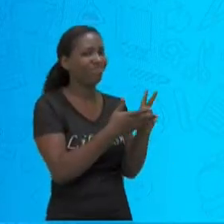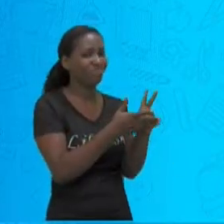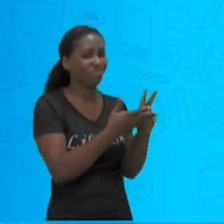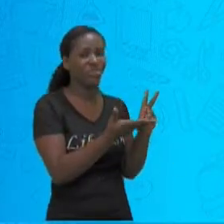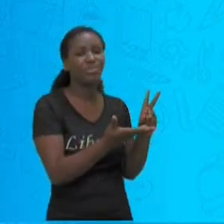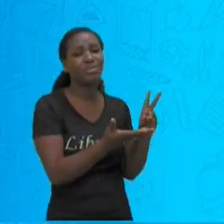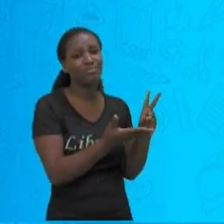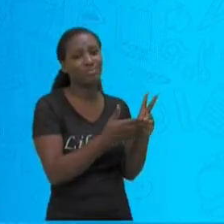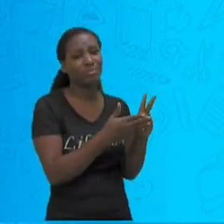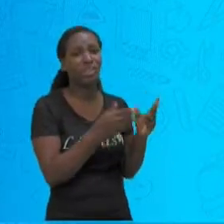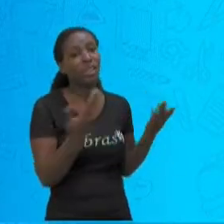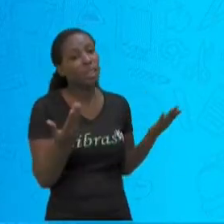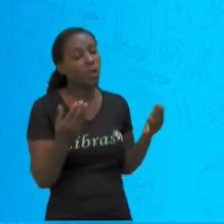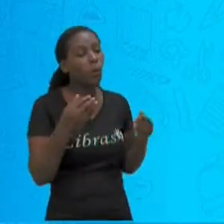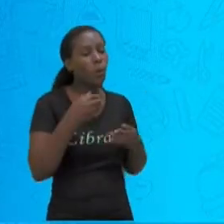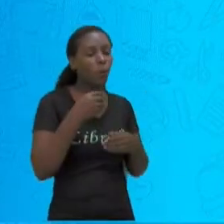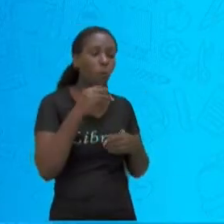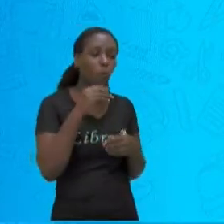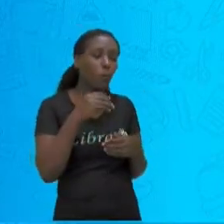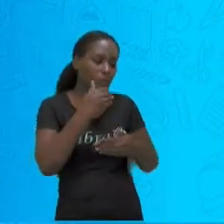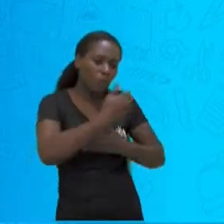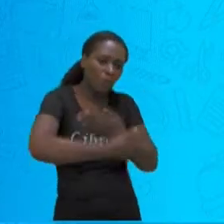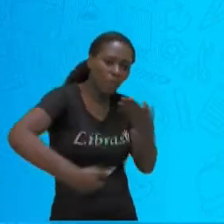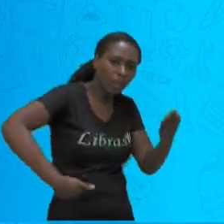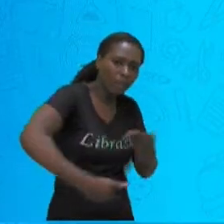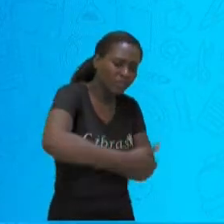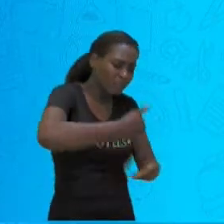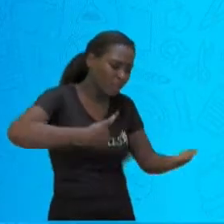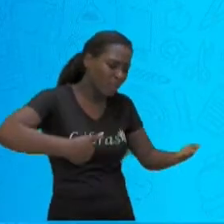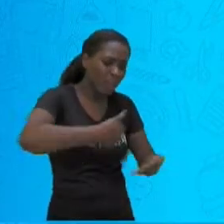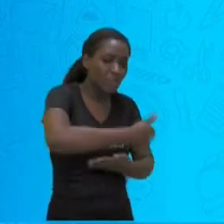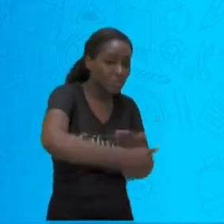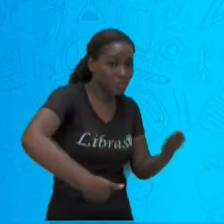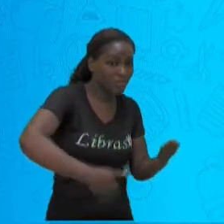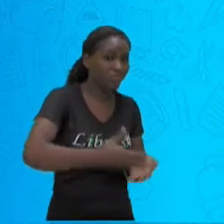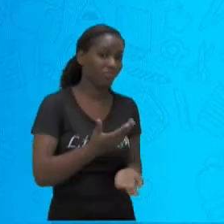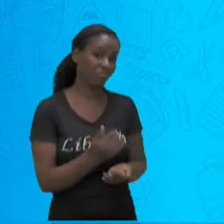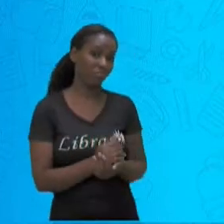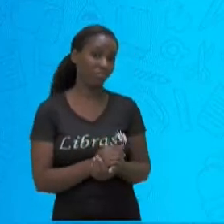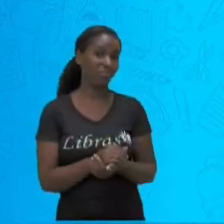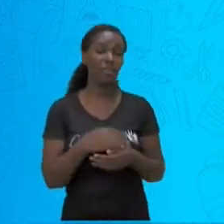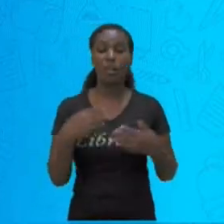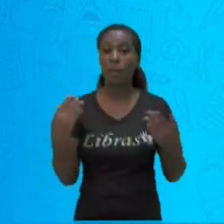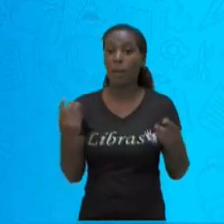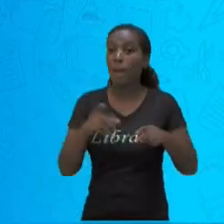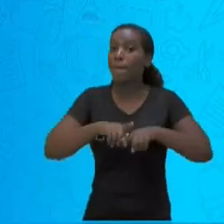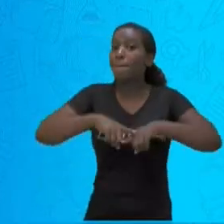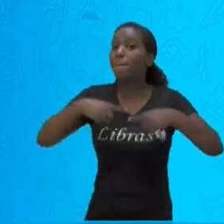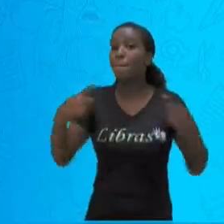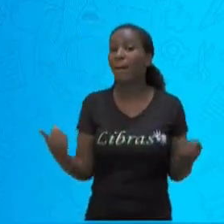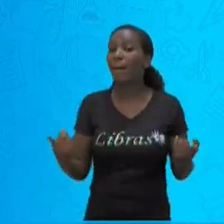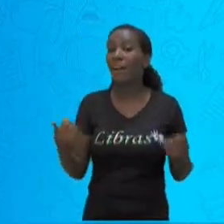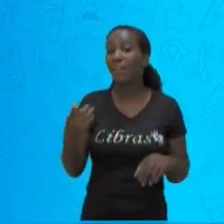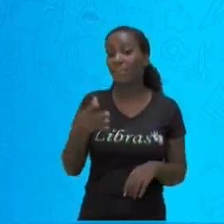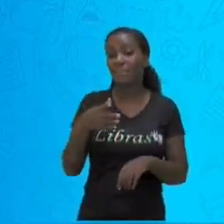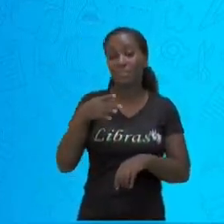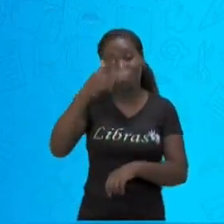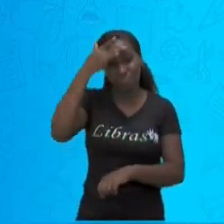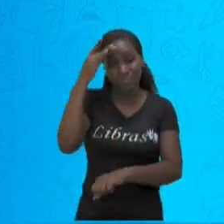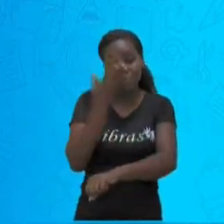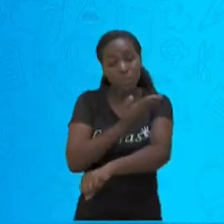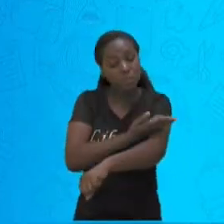a interagir com o índio. Não satisfeito, esse branco traz